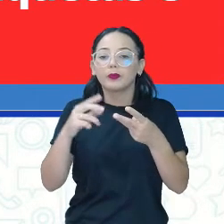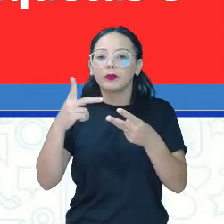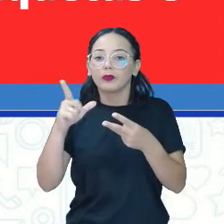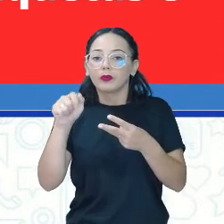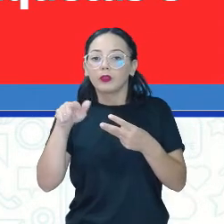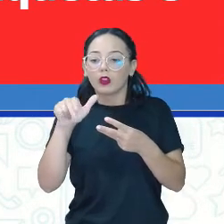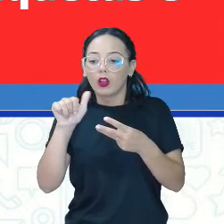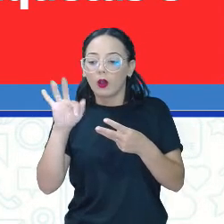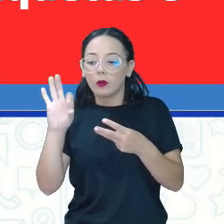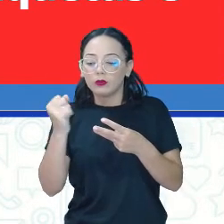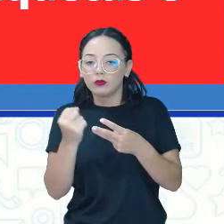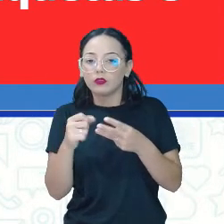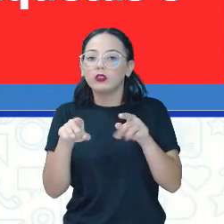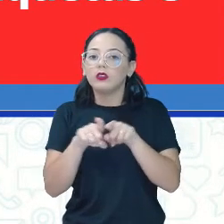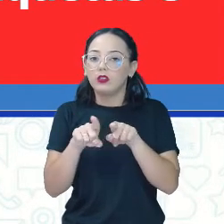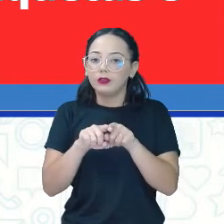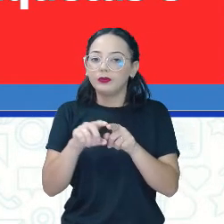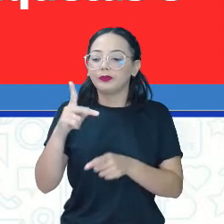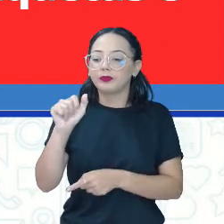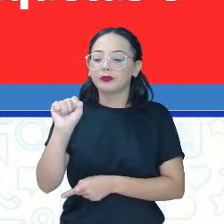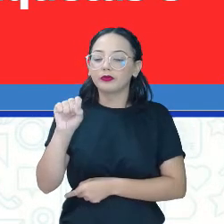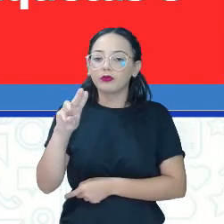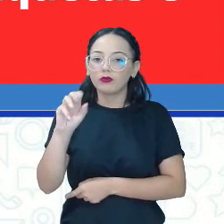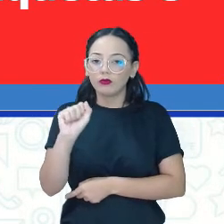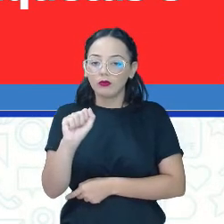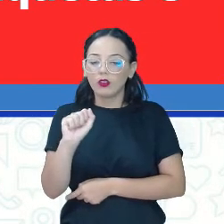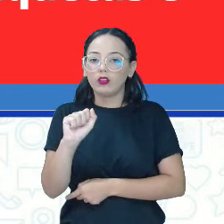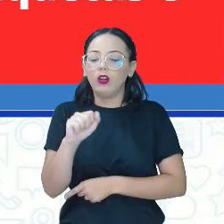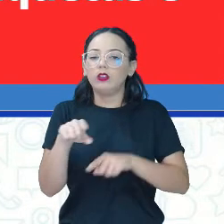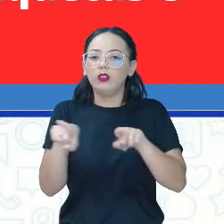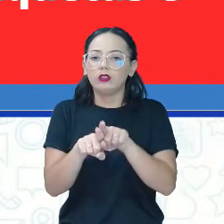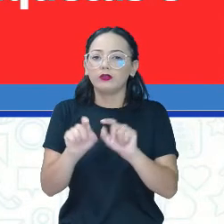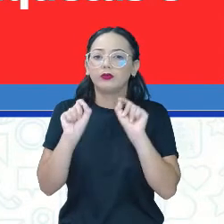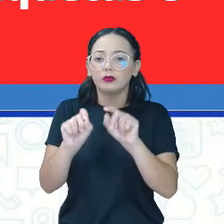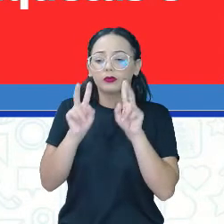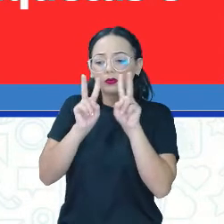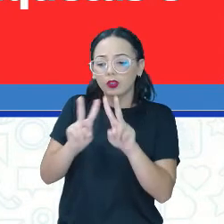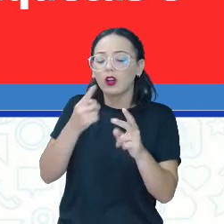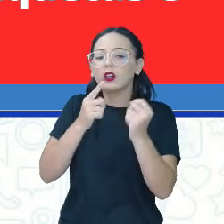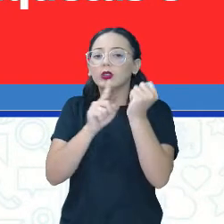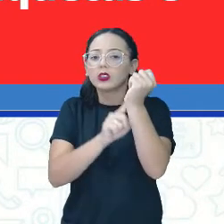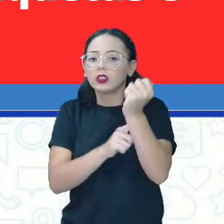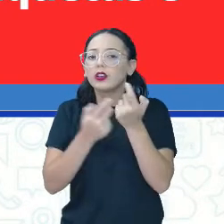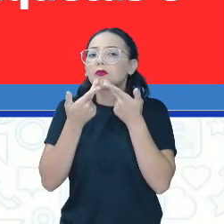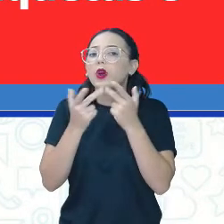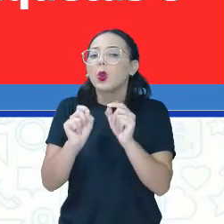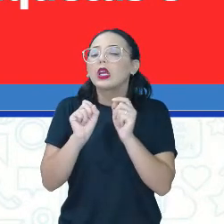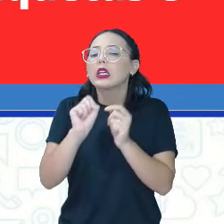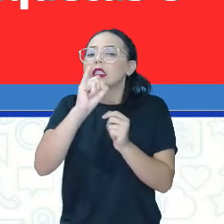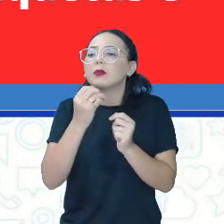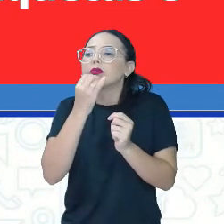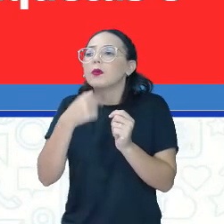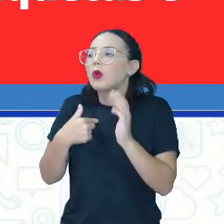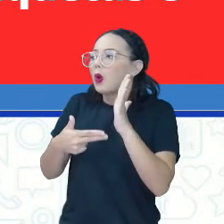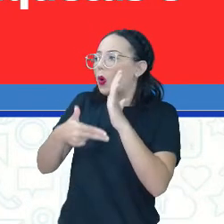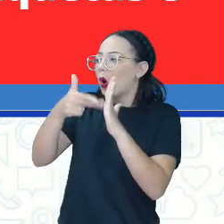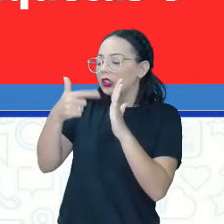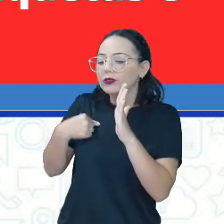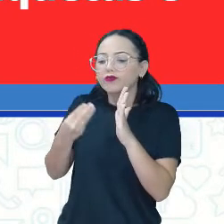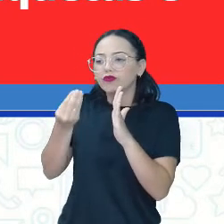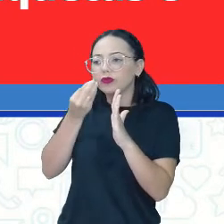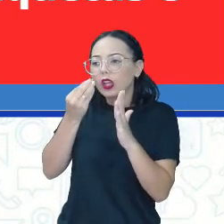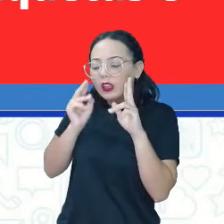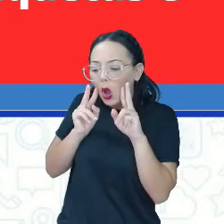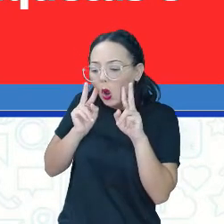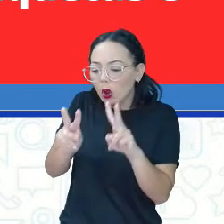plasma. Então, aí, gente, quando a gente olha o sangue, vocês vão dizer, professora, agora quando eu tomar um corte, eu vou tentar olhar,